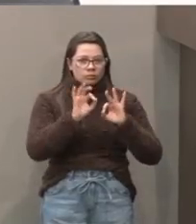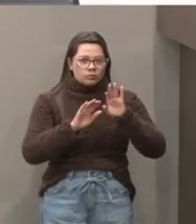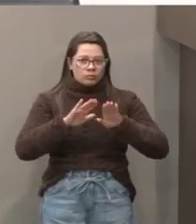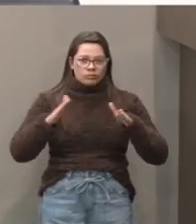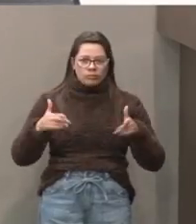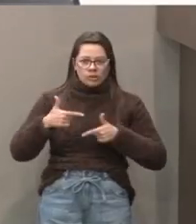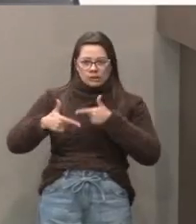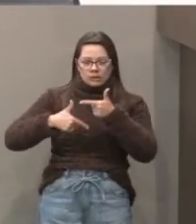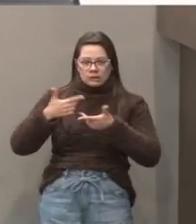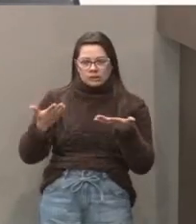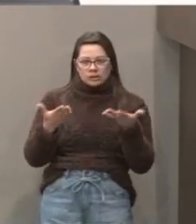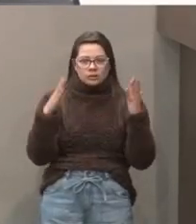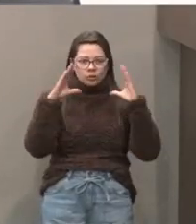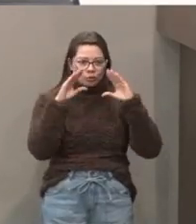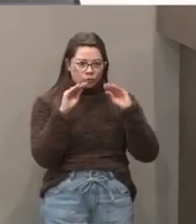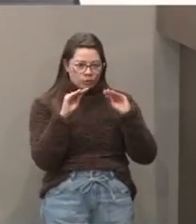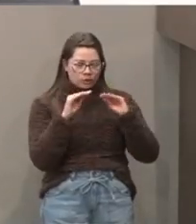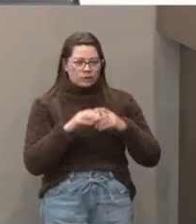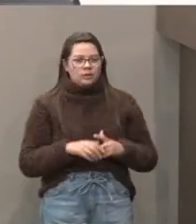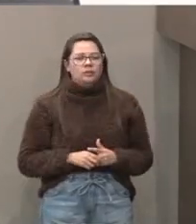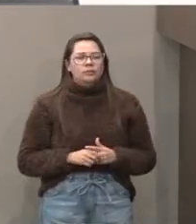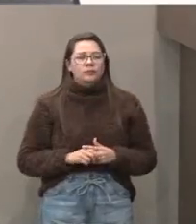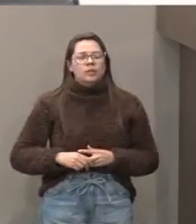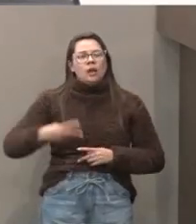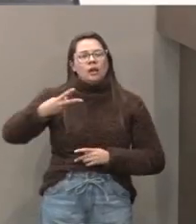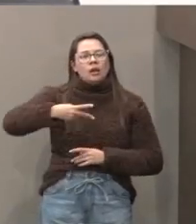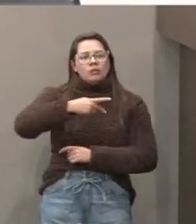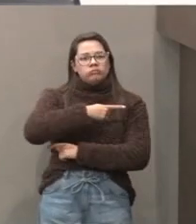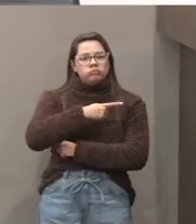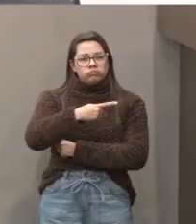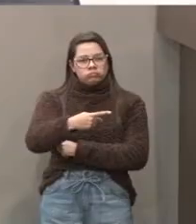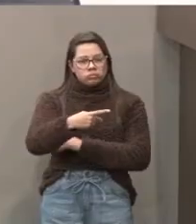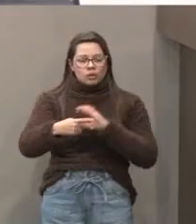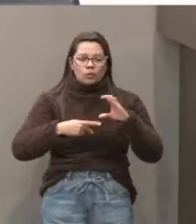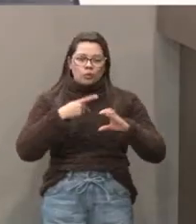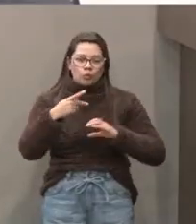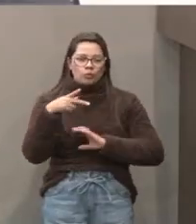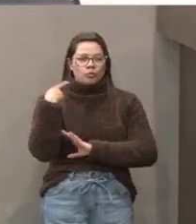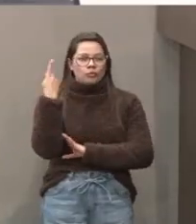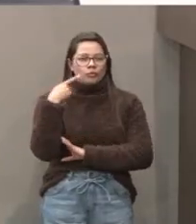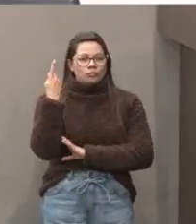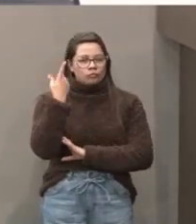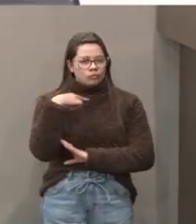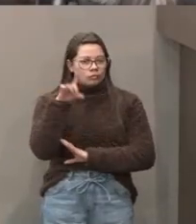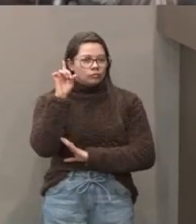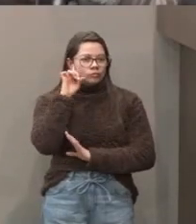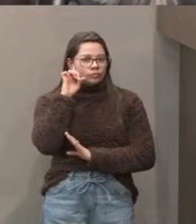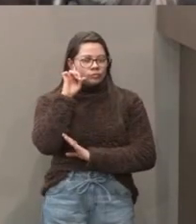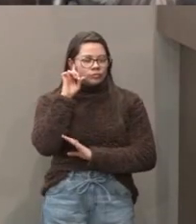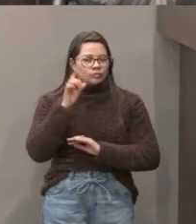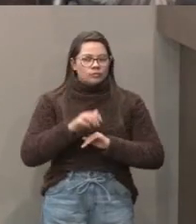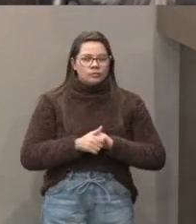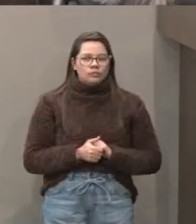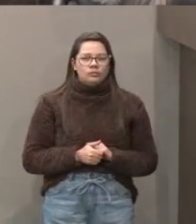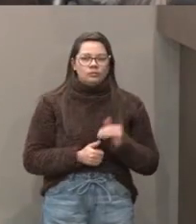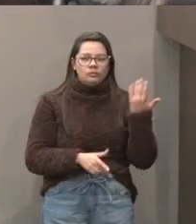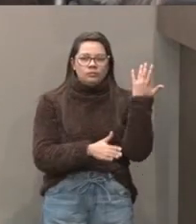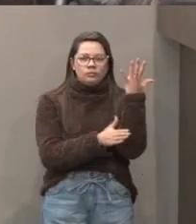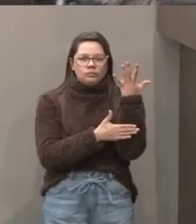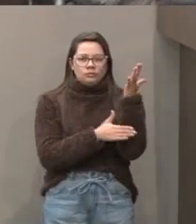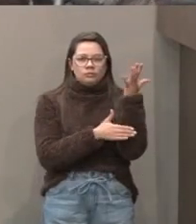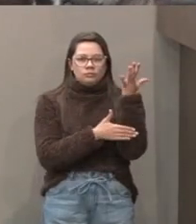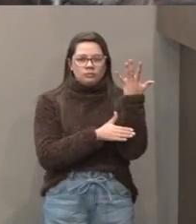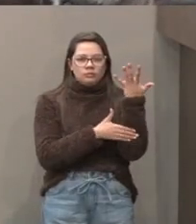dos trabalhos desta noite. O vice-presidente da Câmara, vereador Edson Nascimento.